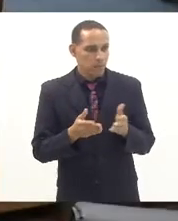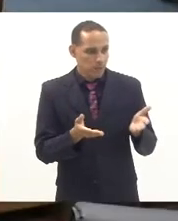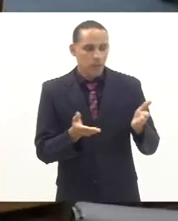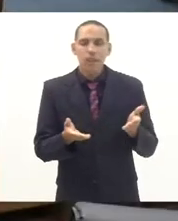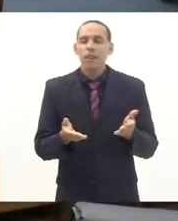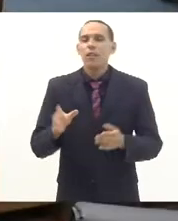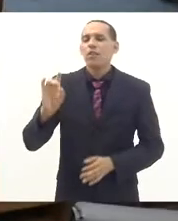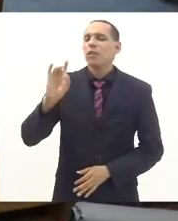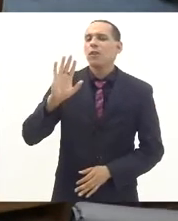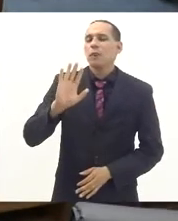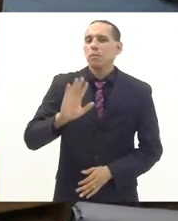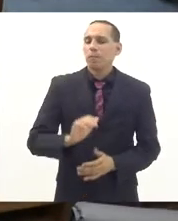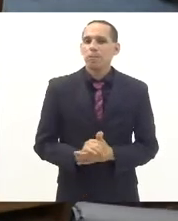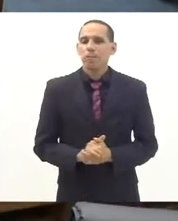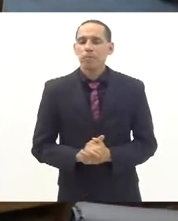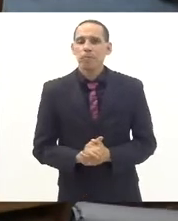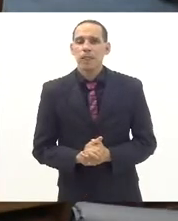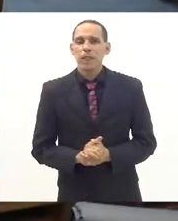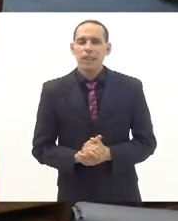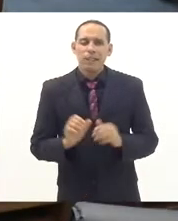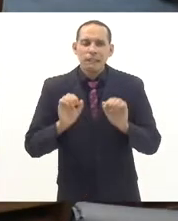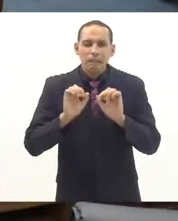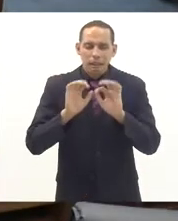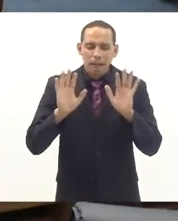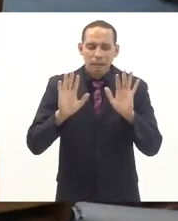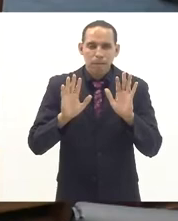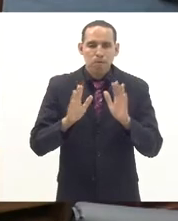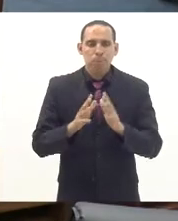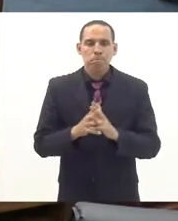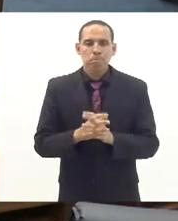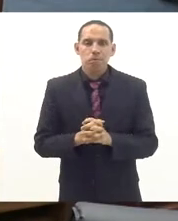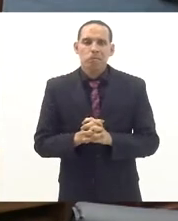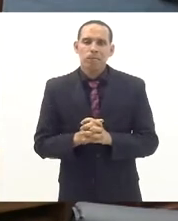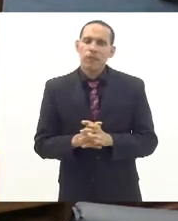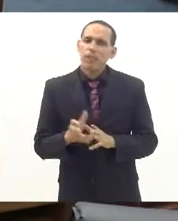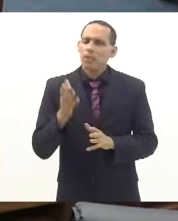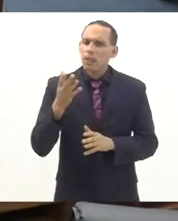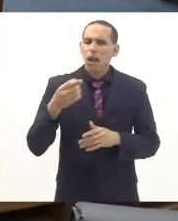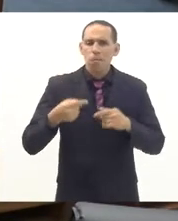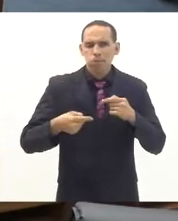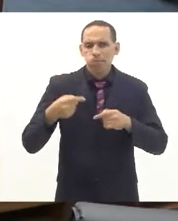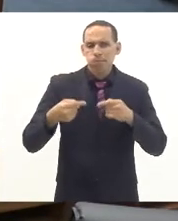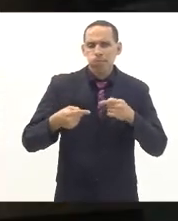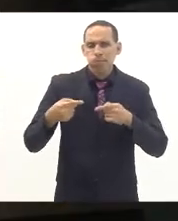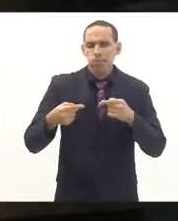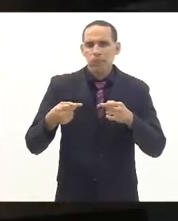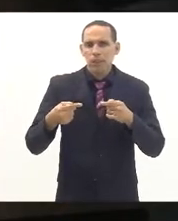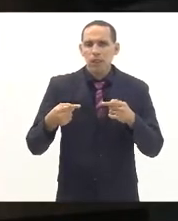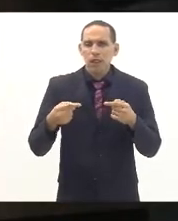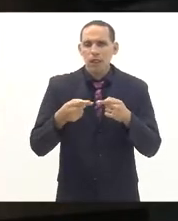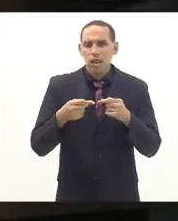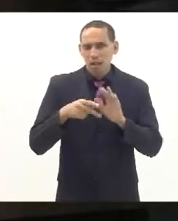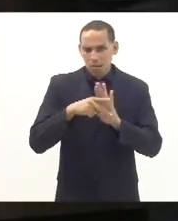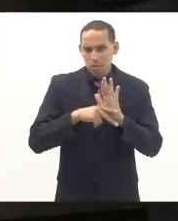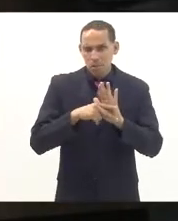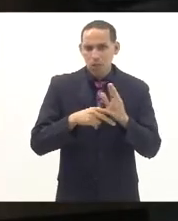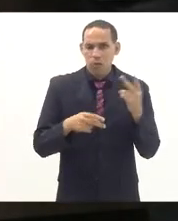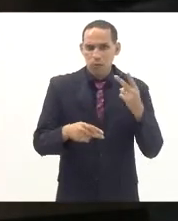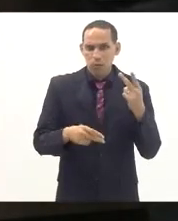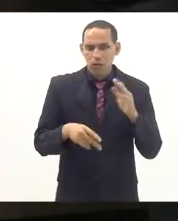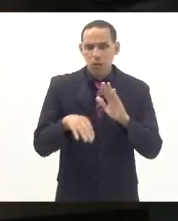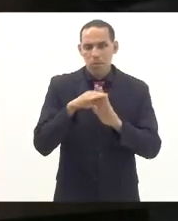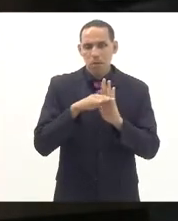é só para que eu possa ficar esclarecido só está discutindo o segundo o projeto da porta